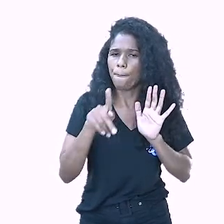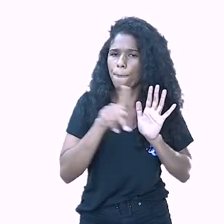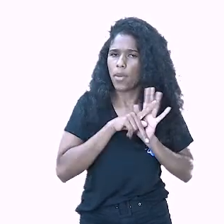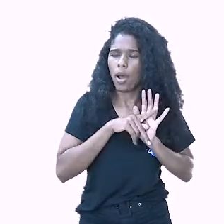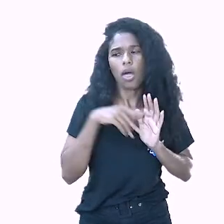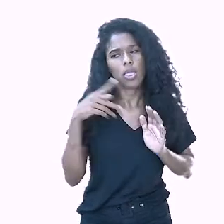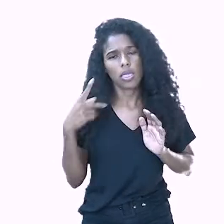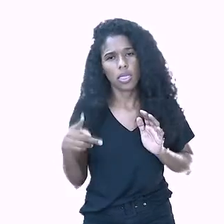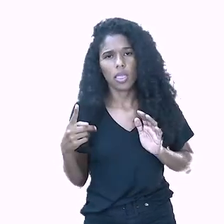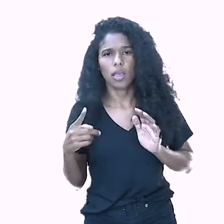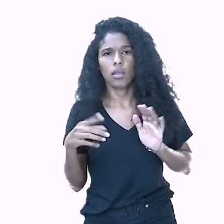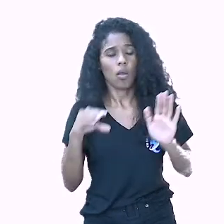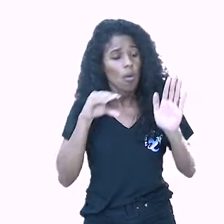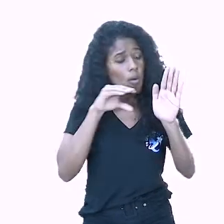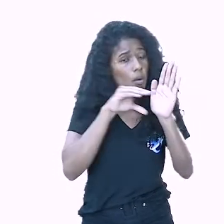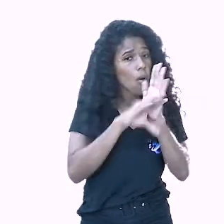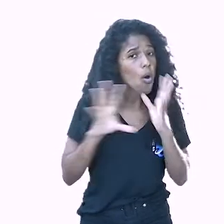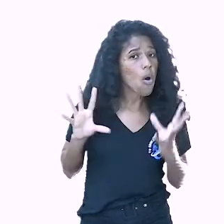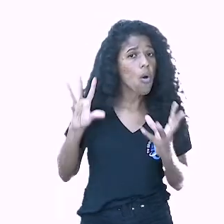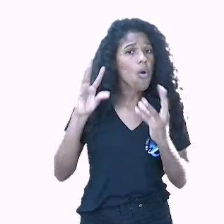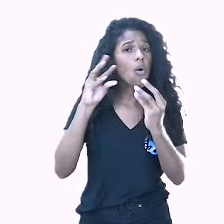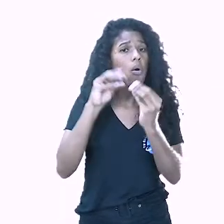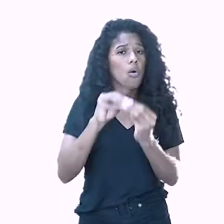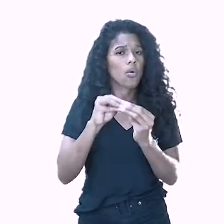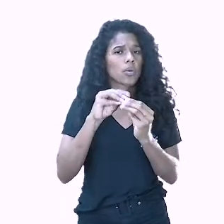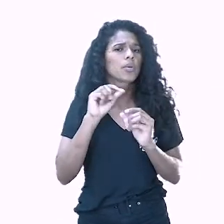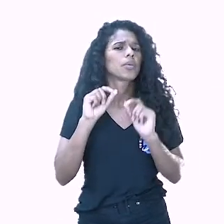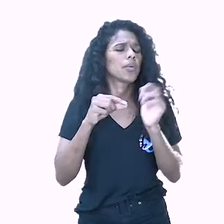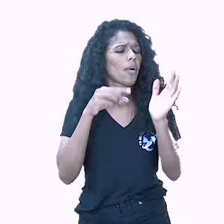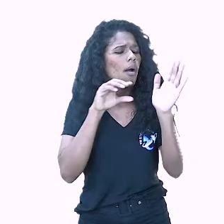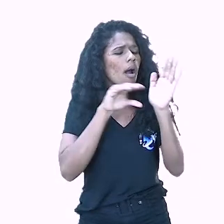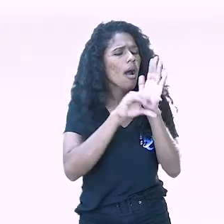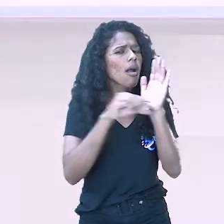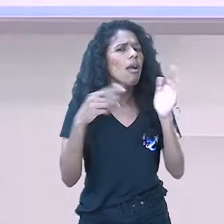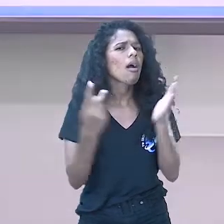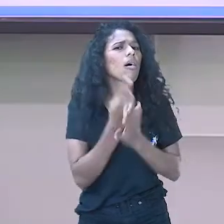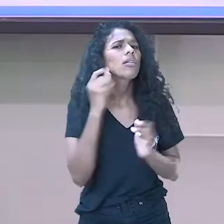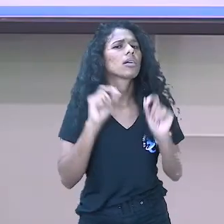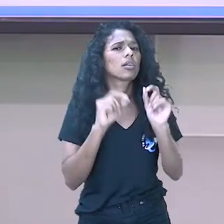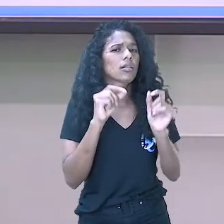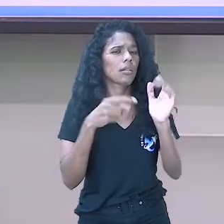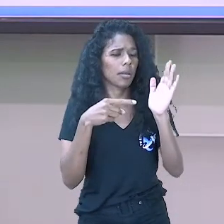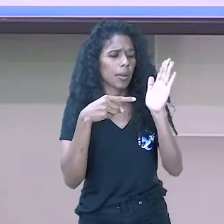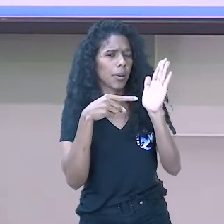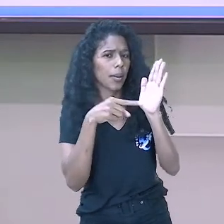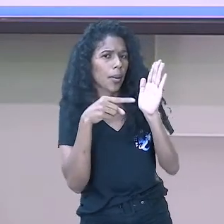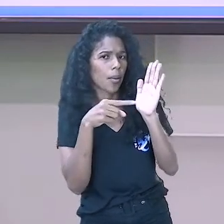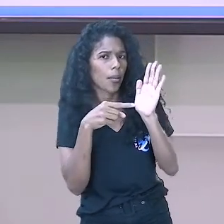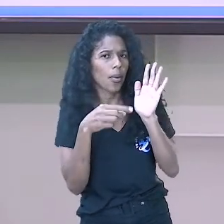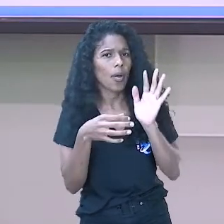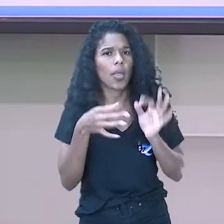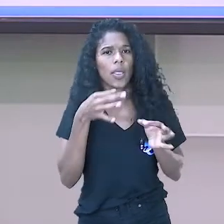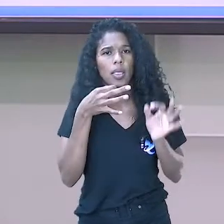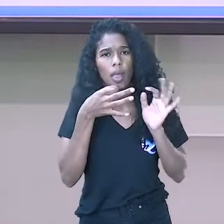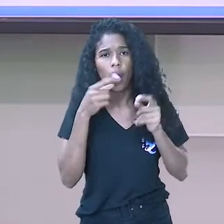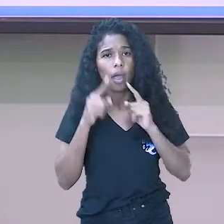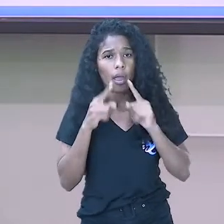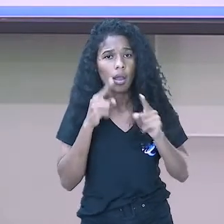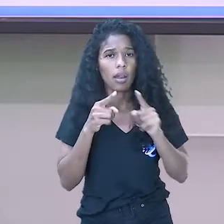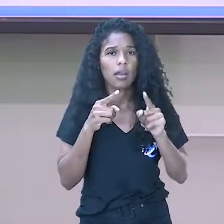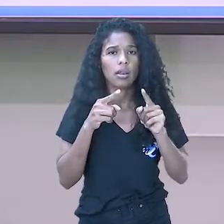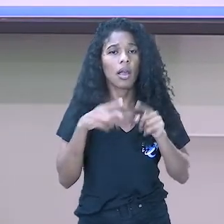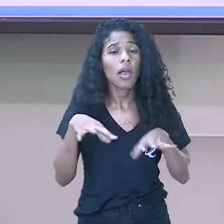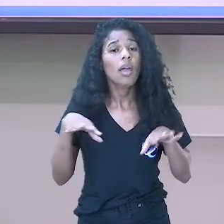vai ressaltar o ponto de vista e, a partir disso, ele vai gerar uma reflexão nas pessoas. Onde que